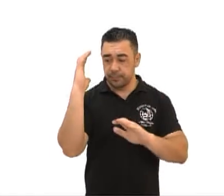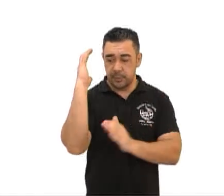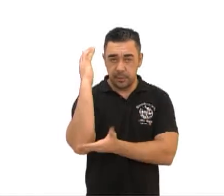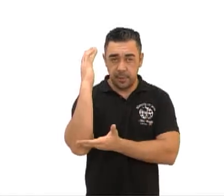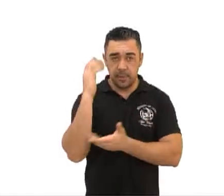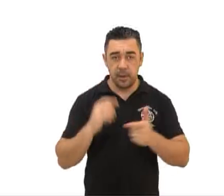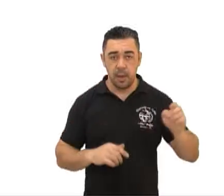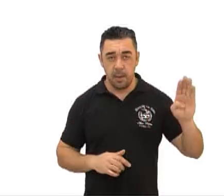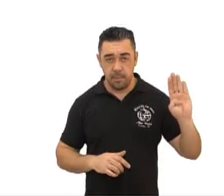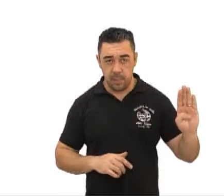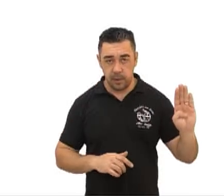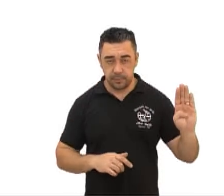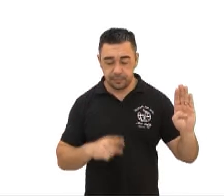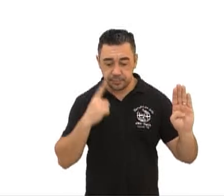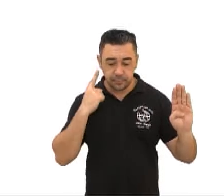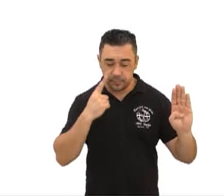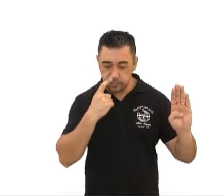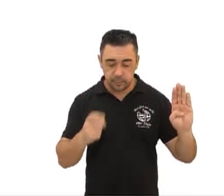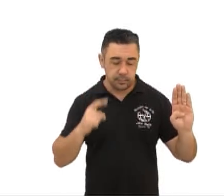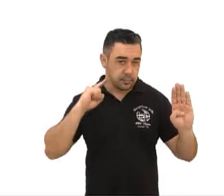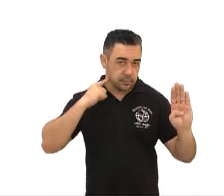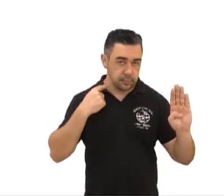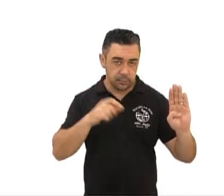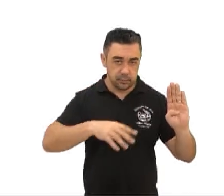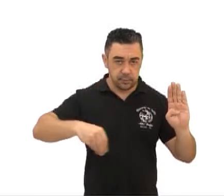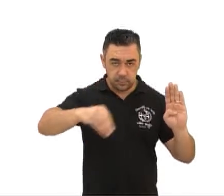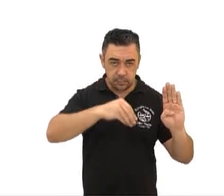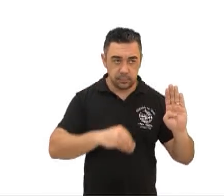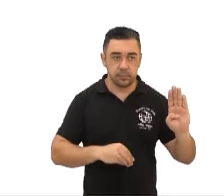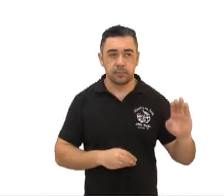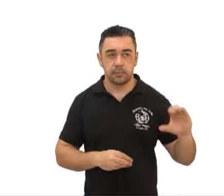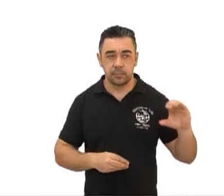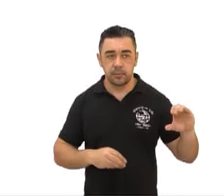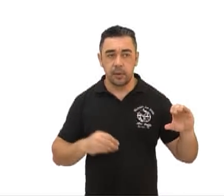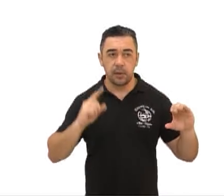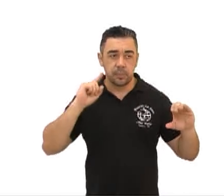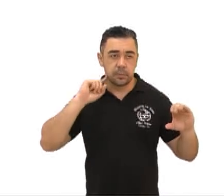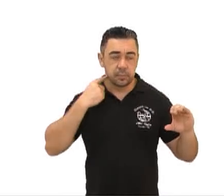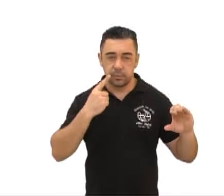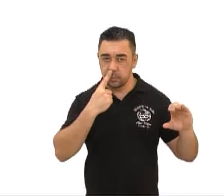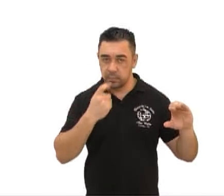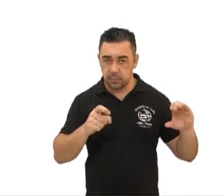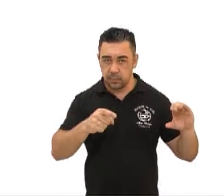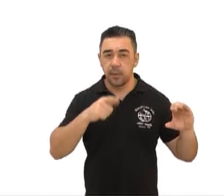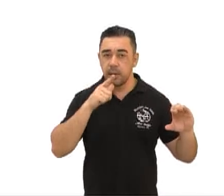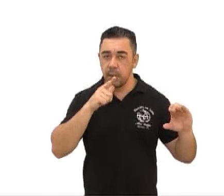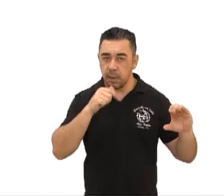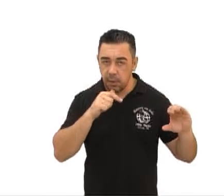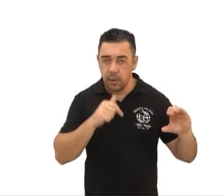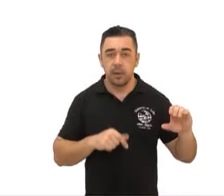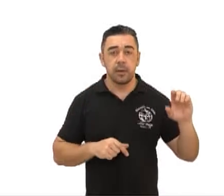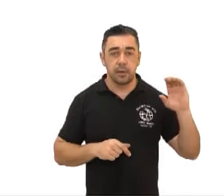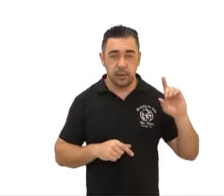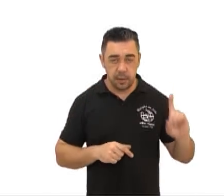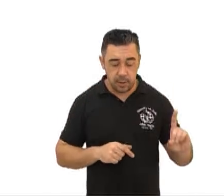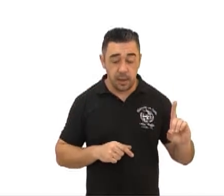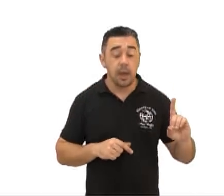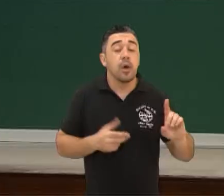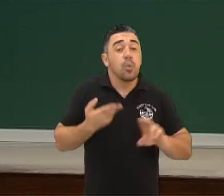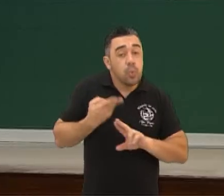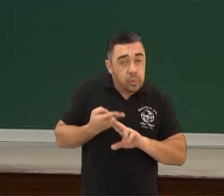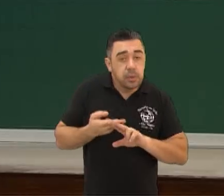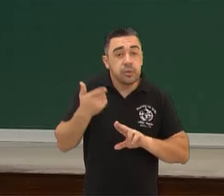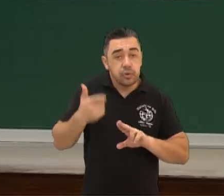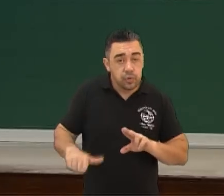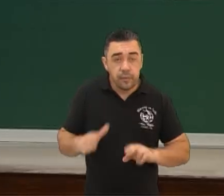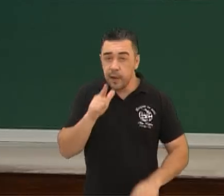desmatamento. B, contaminação do solo. C, poluição da água e reutilização da água na alternativa D. Qual